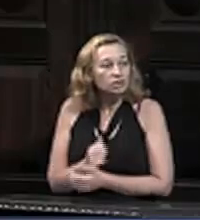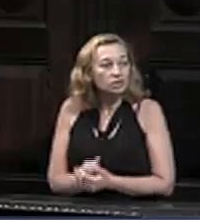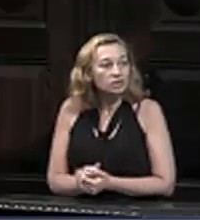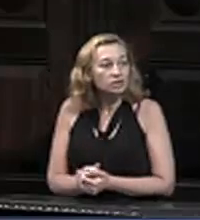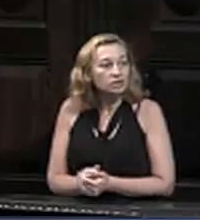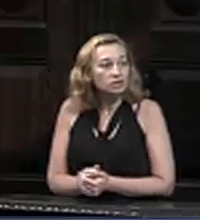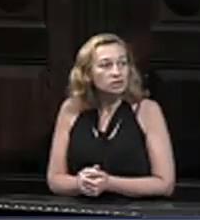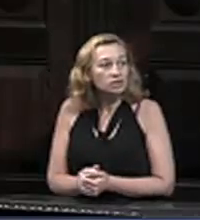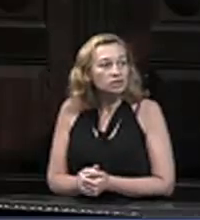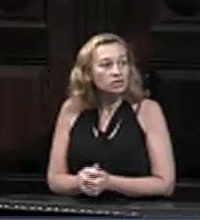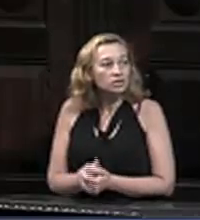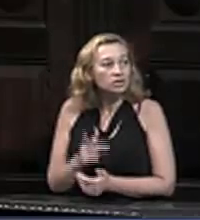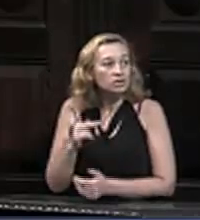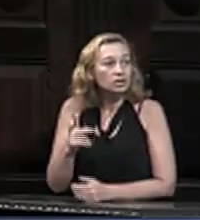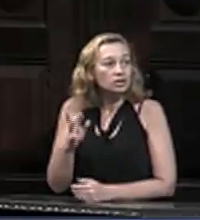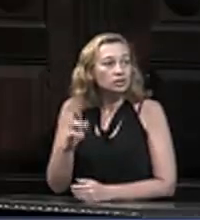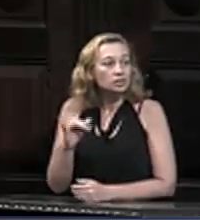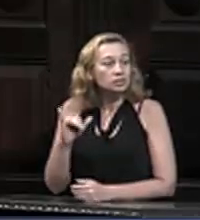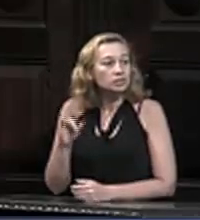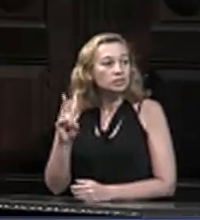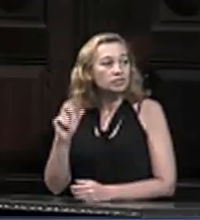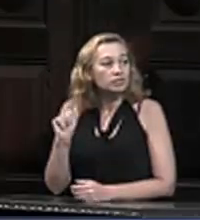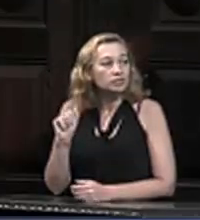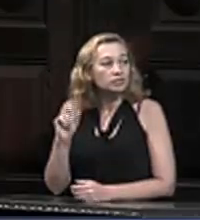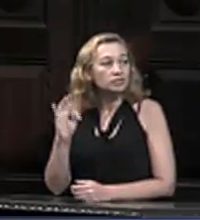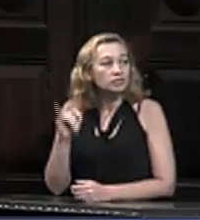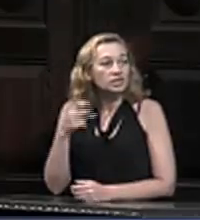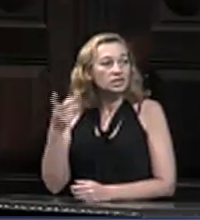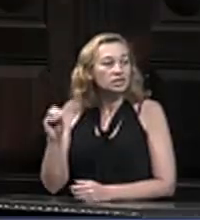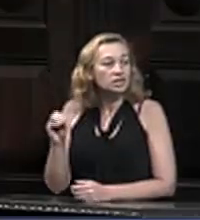a privatização do saneamento.